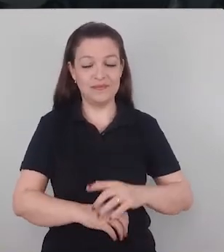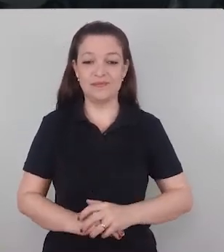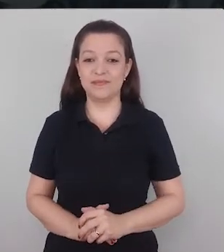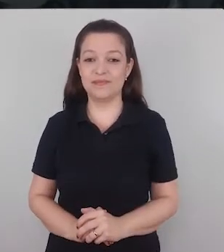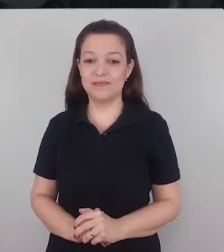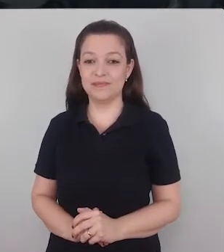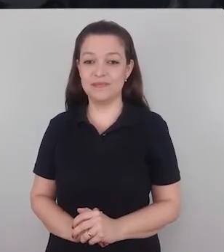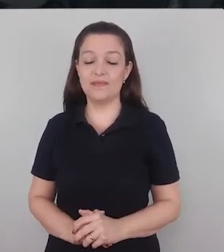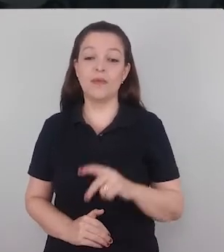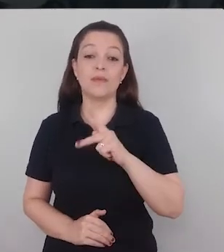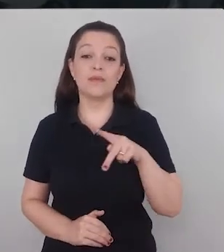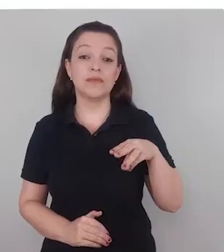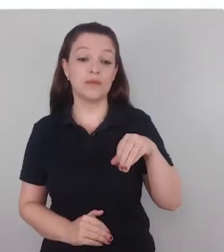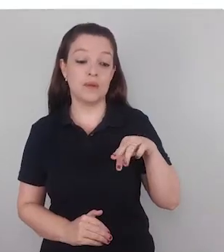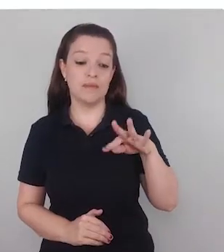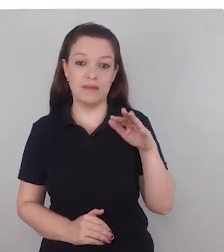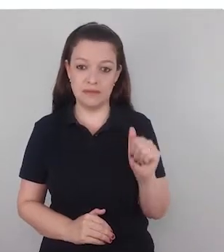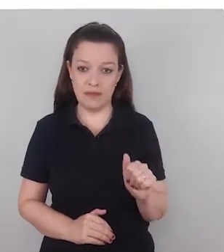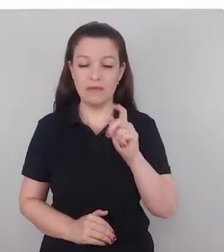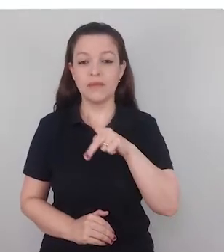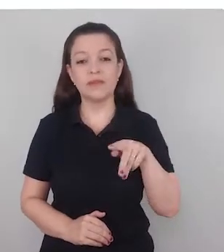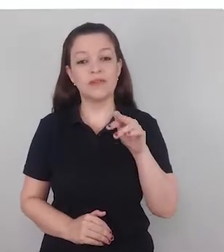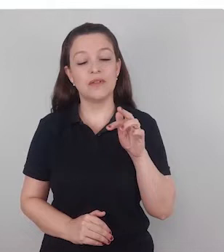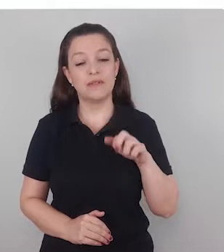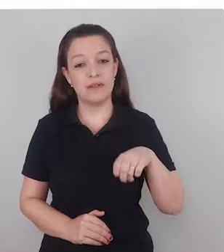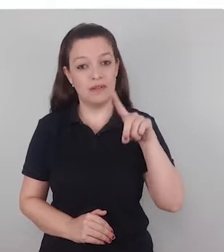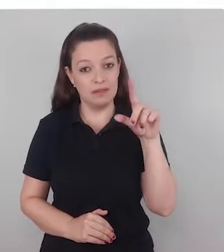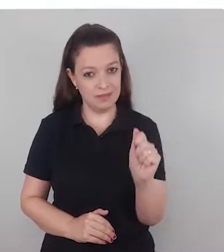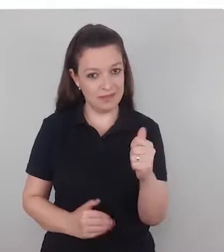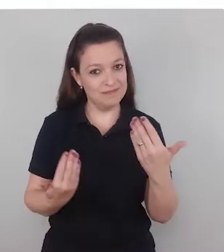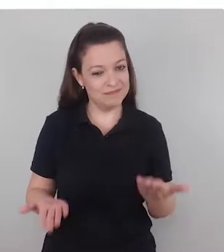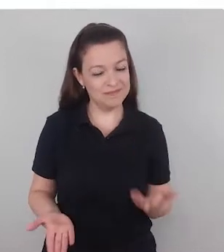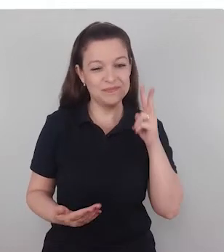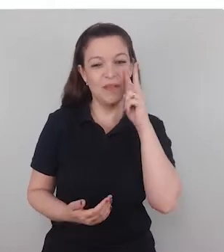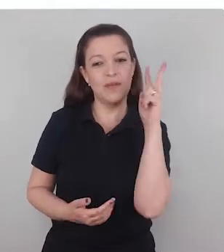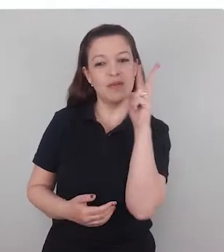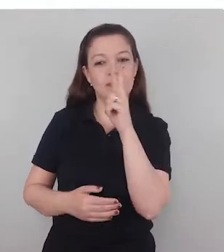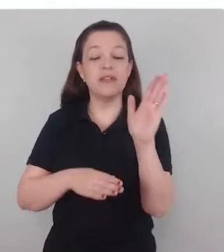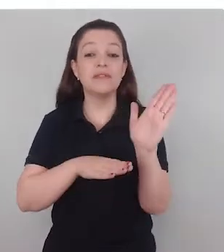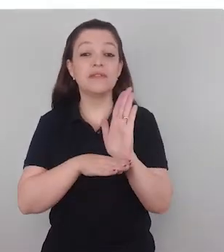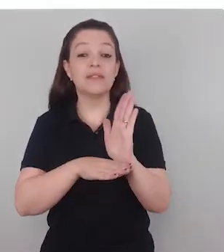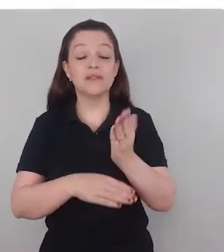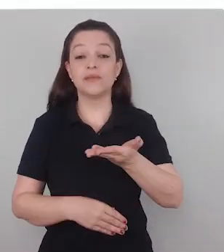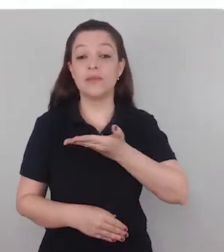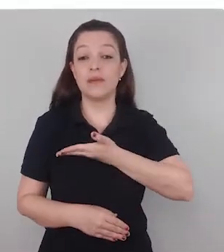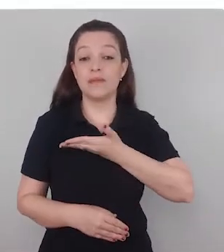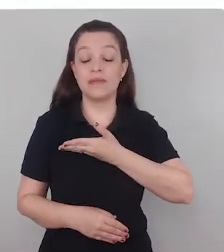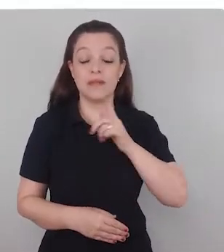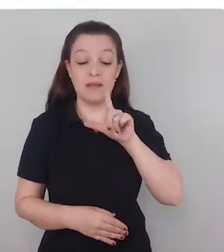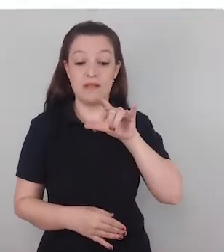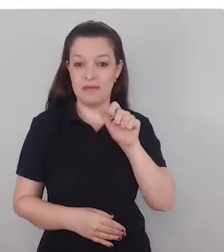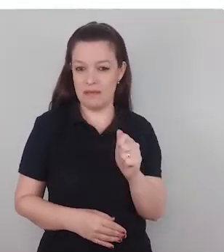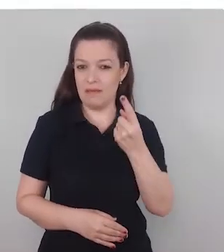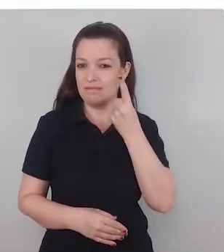pedagógica. Eu sou a professora Mirta. E eu sou a professora Fernanda. Vamos assistir um vídeo agora da nossa amiga